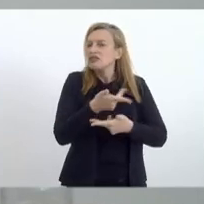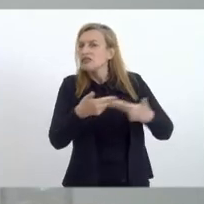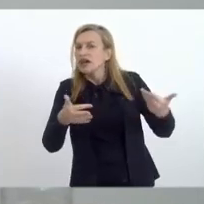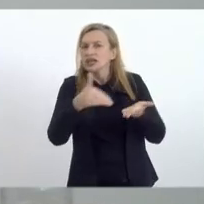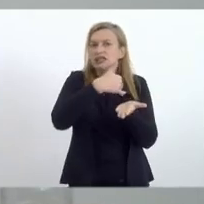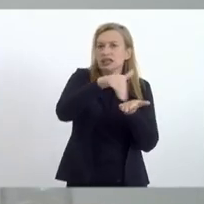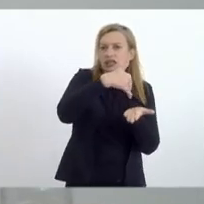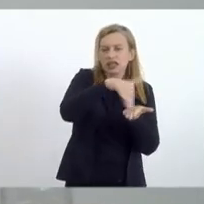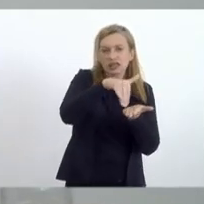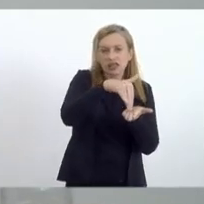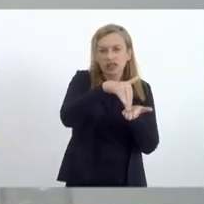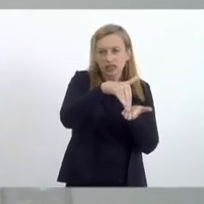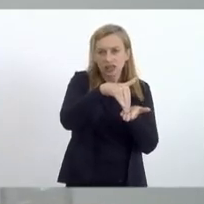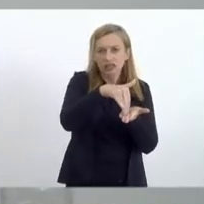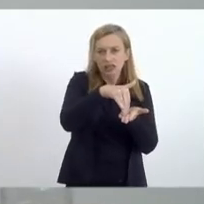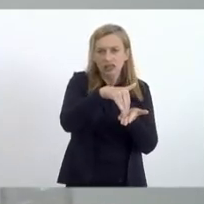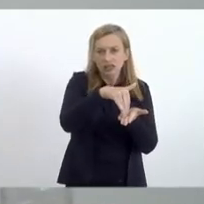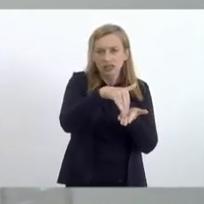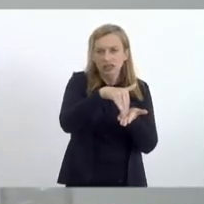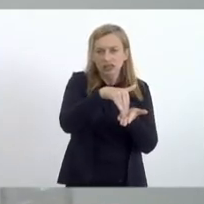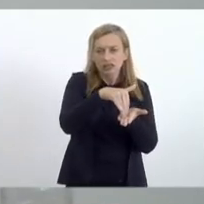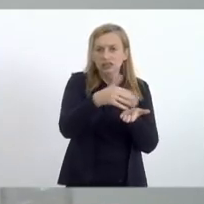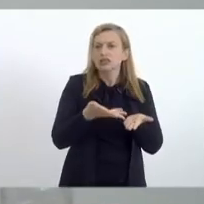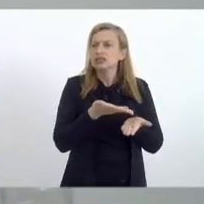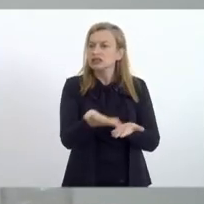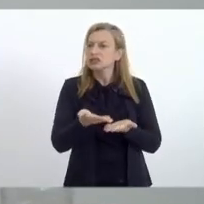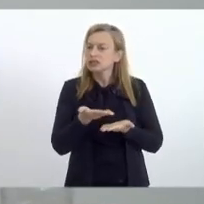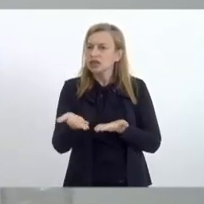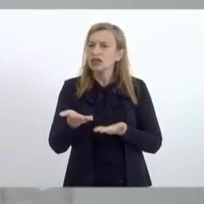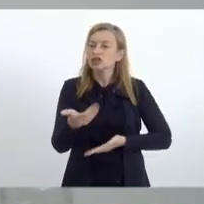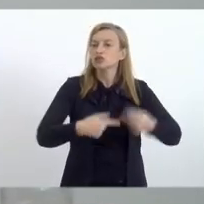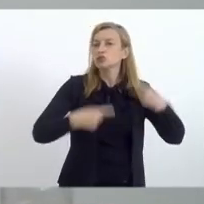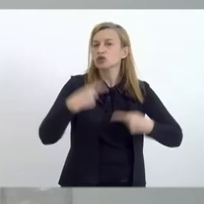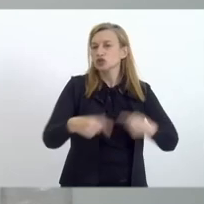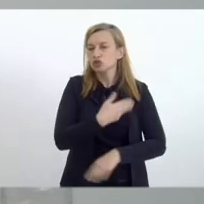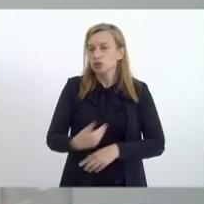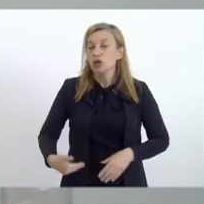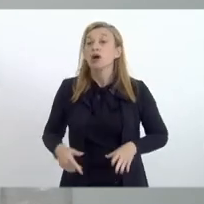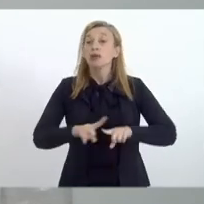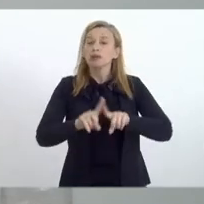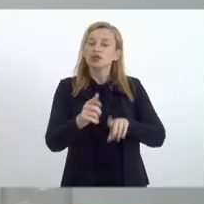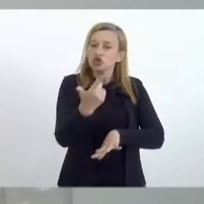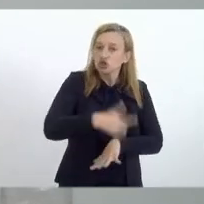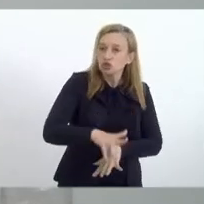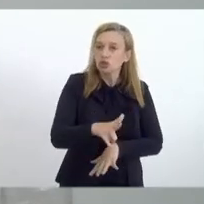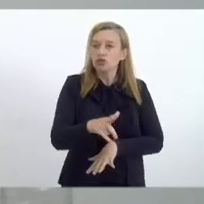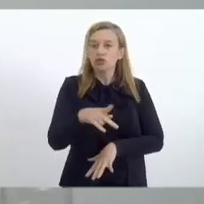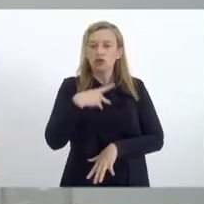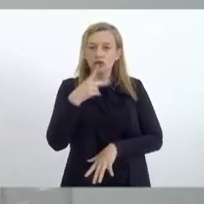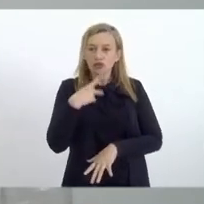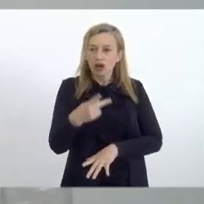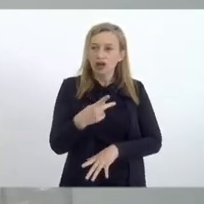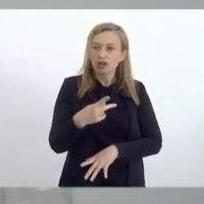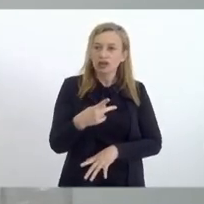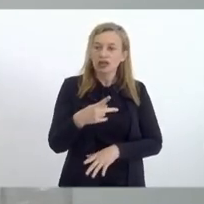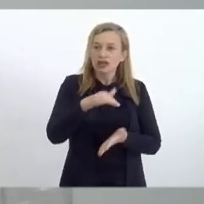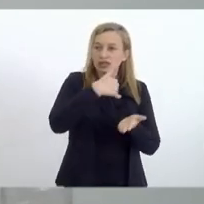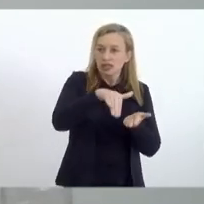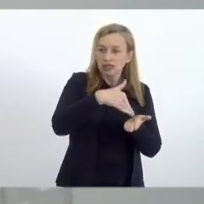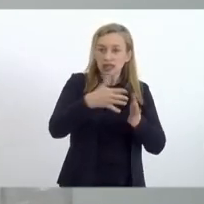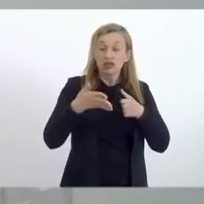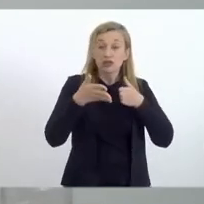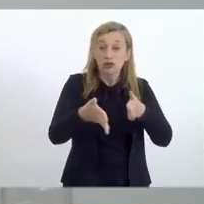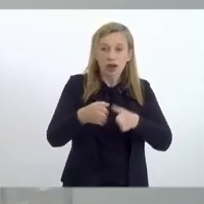secretaria cambaleante nas entregas de políticas públicas. Mais uma vez digo, não me refiro às secretarias do eixo central,